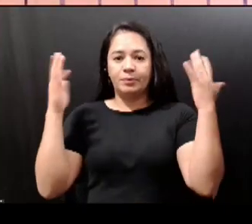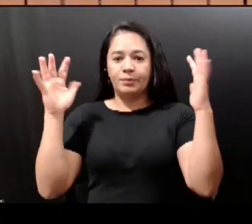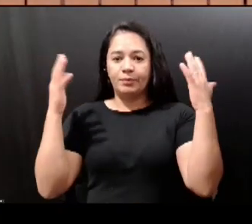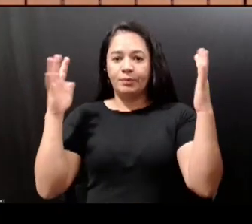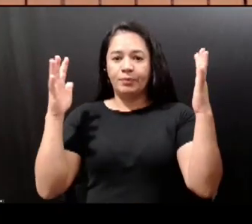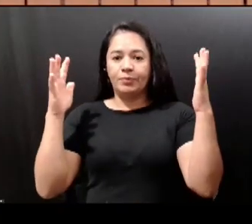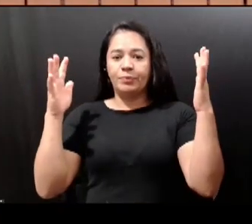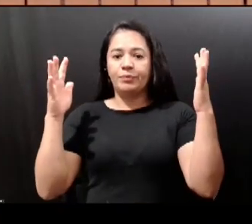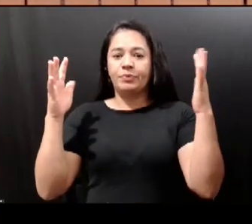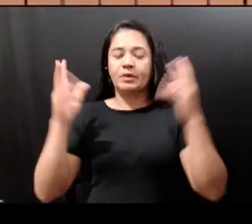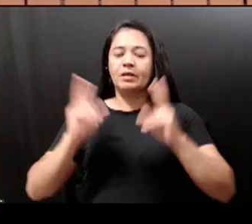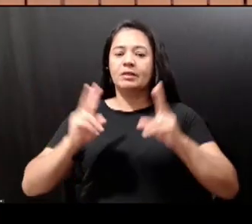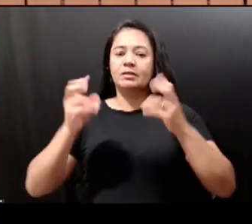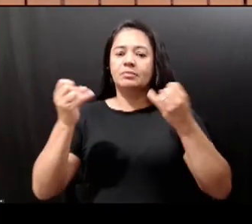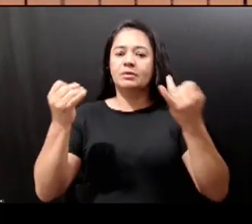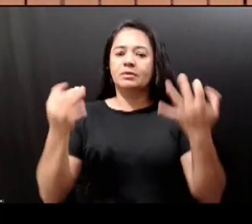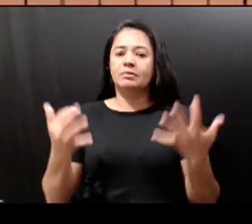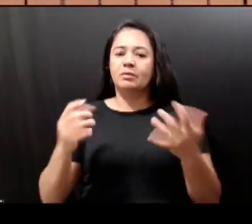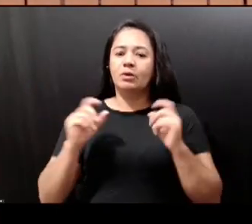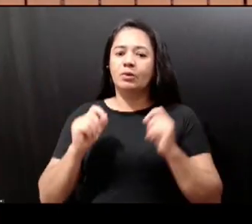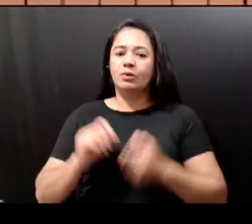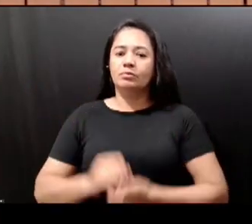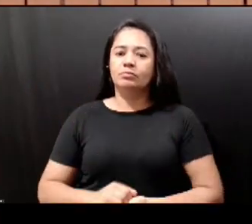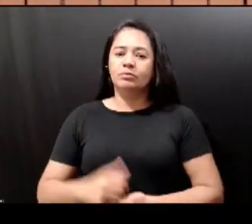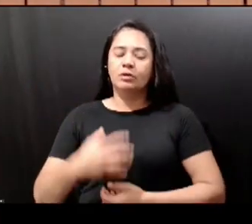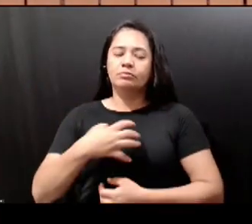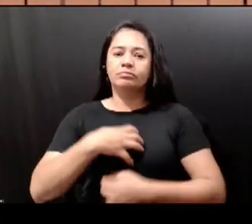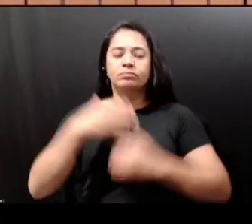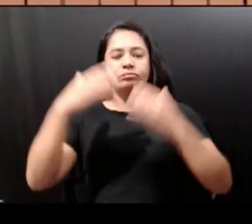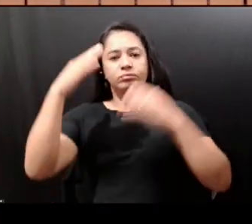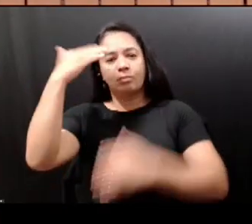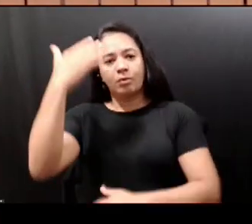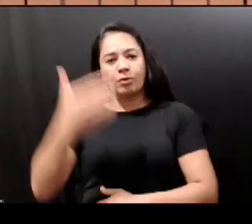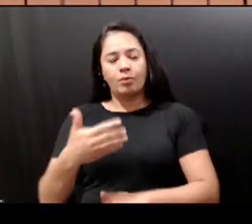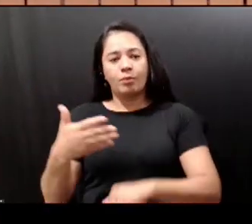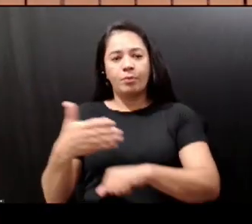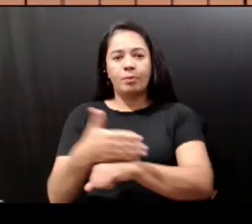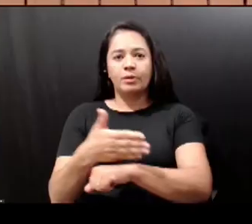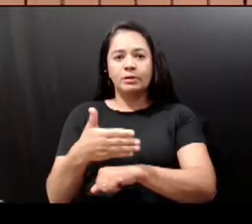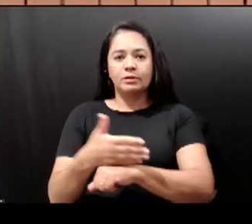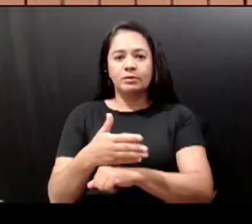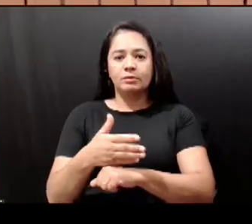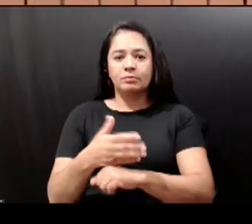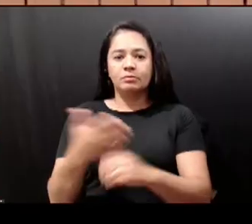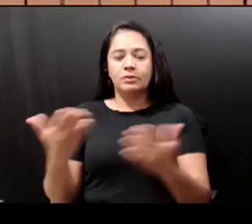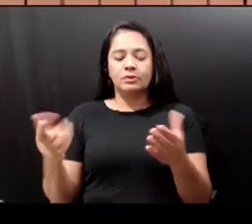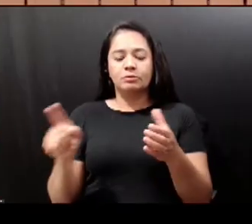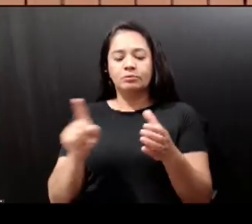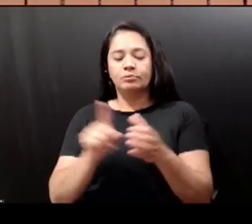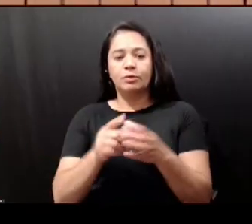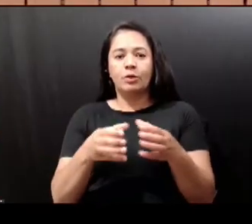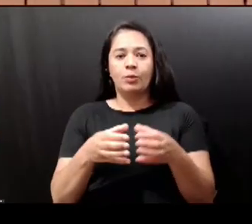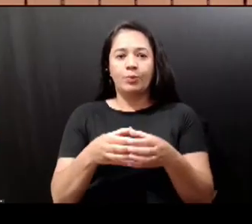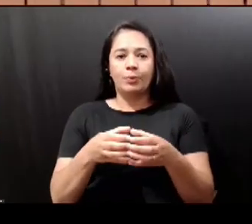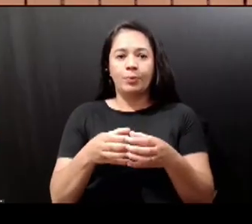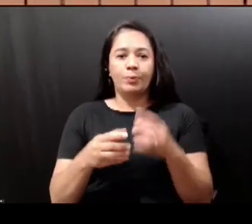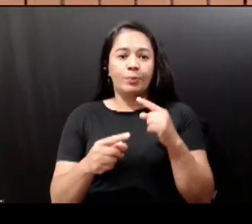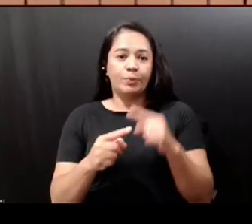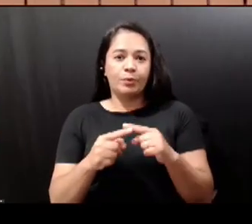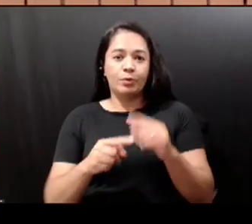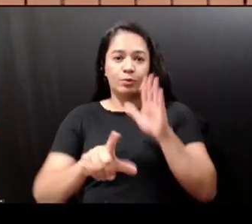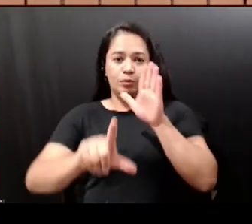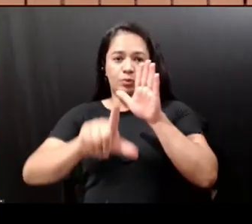falo que, para mim, é uma honra participar, ser membro dessa comissão, pois na legislação